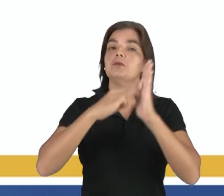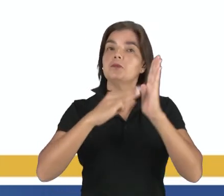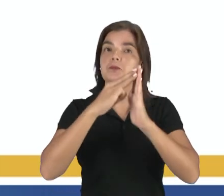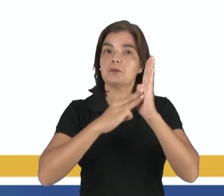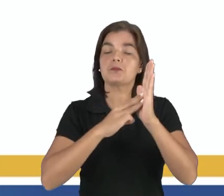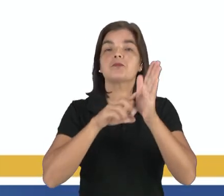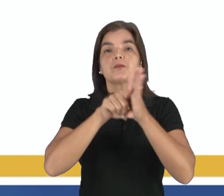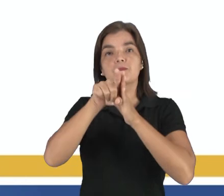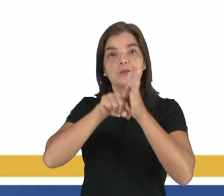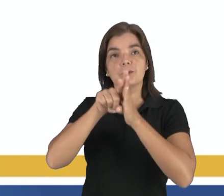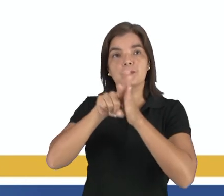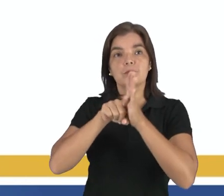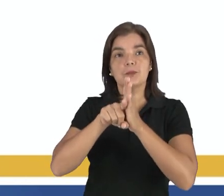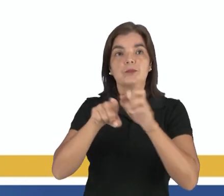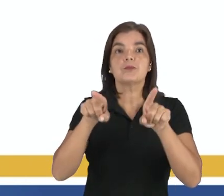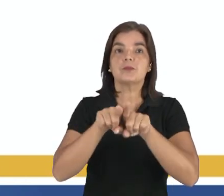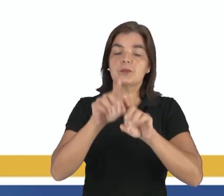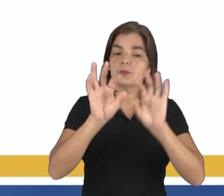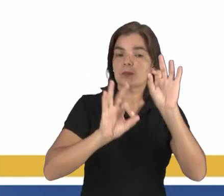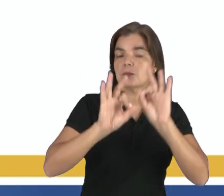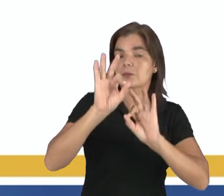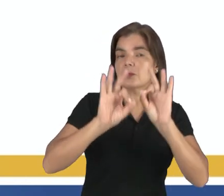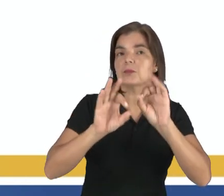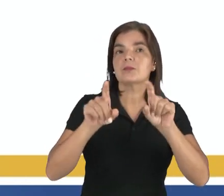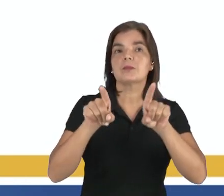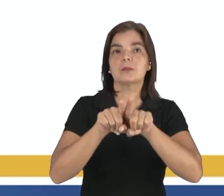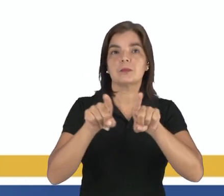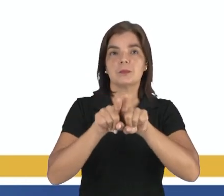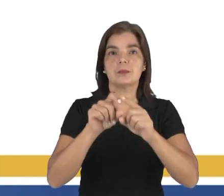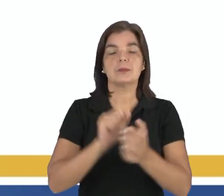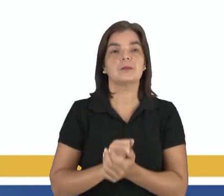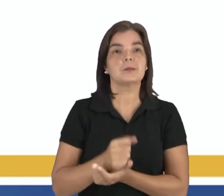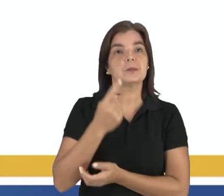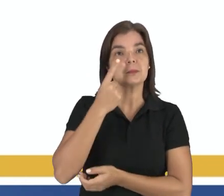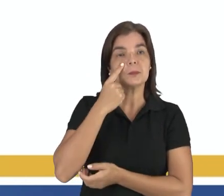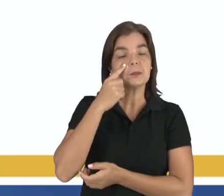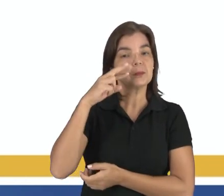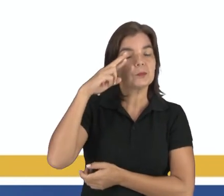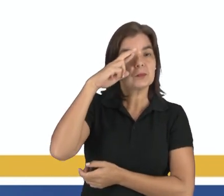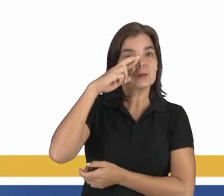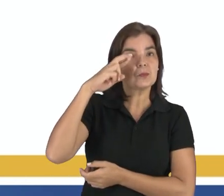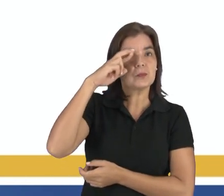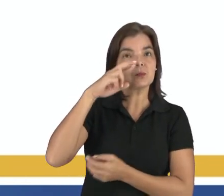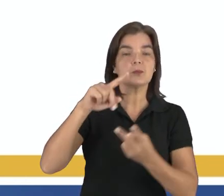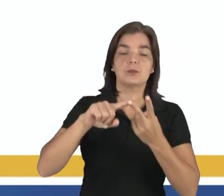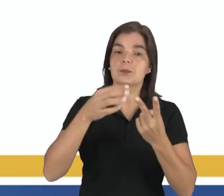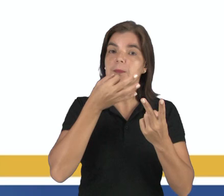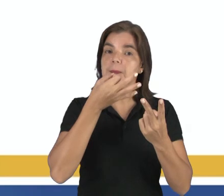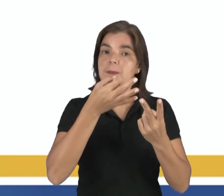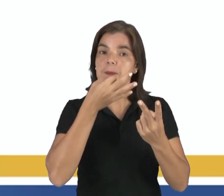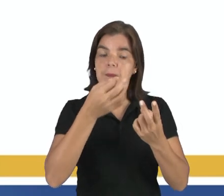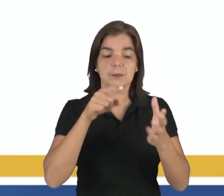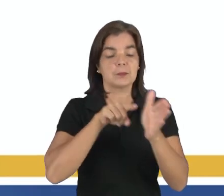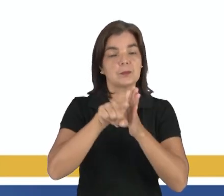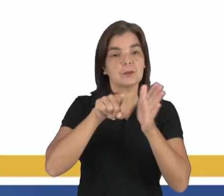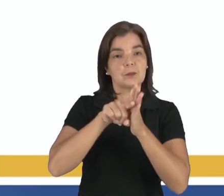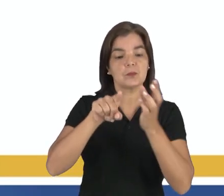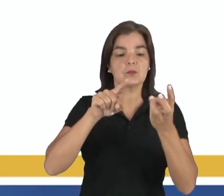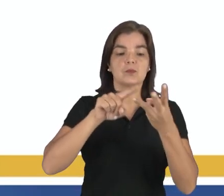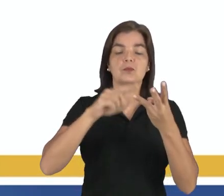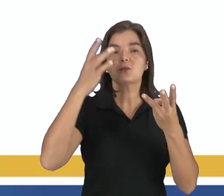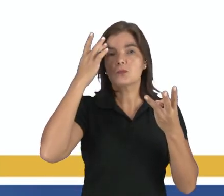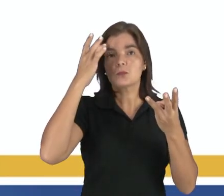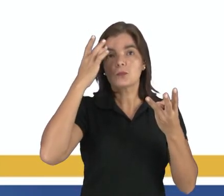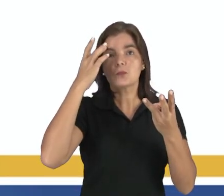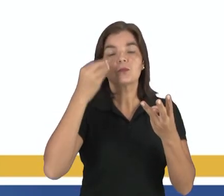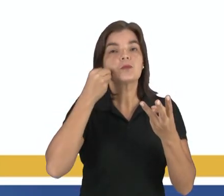são do método científico são a observação, a hipótese, a dedução,